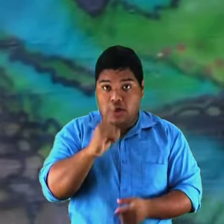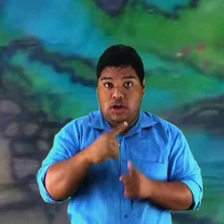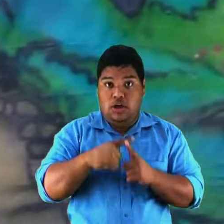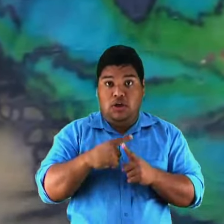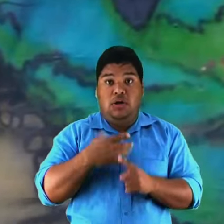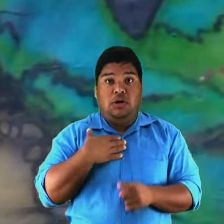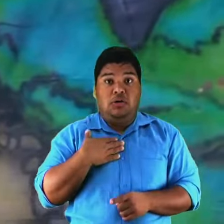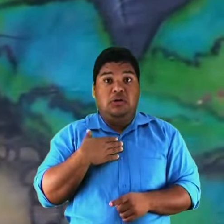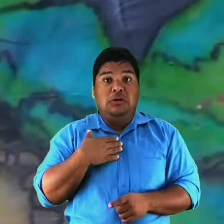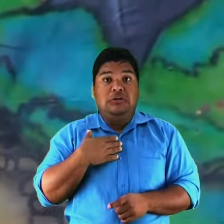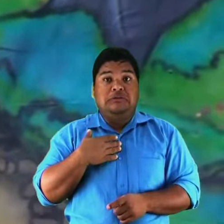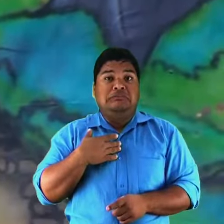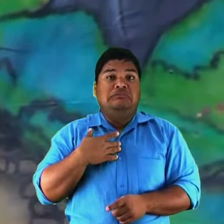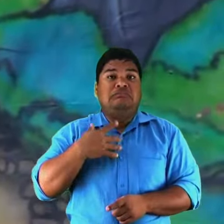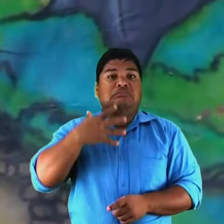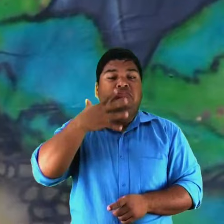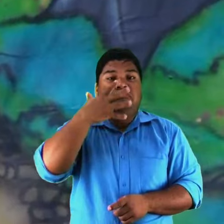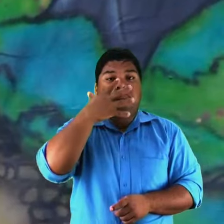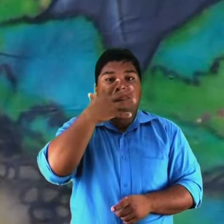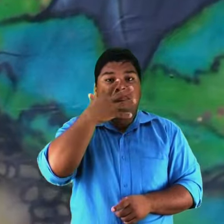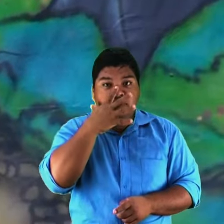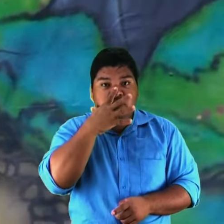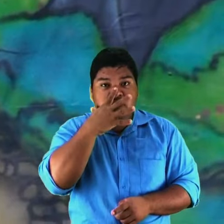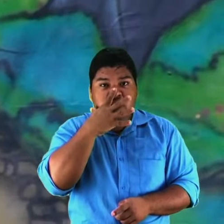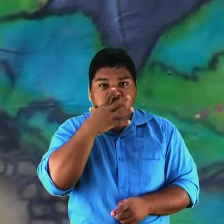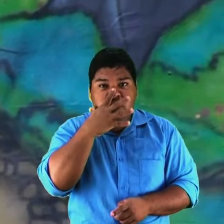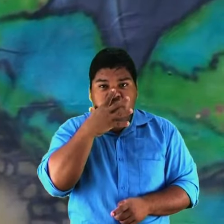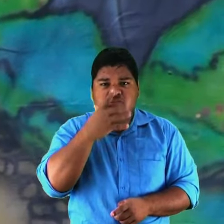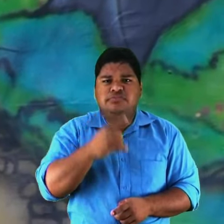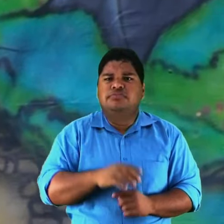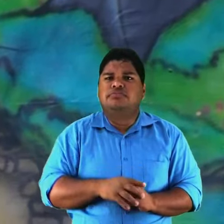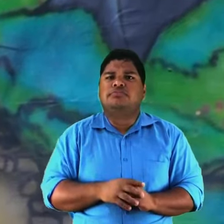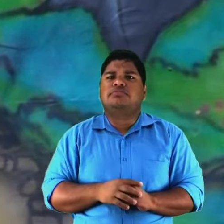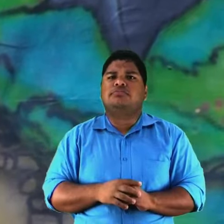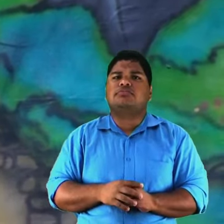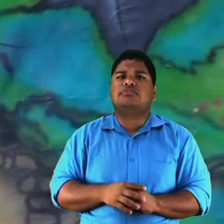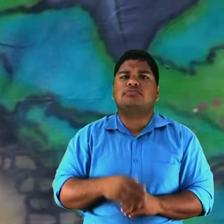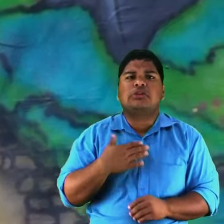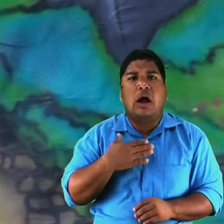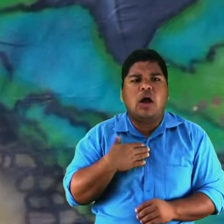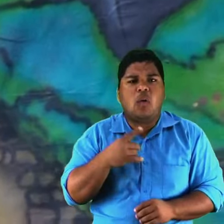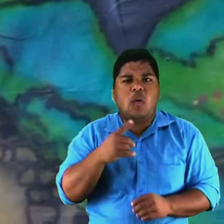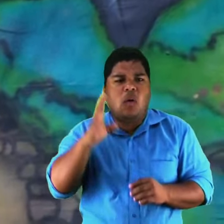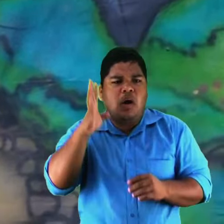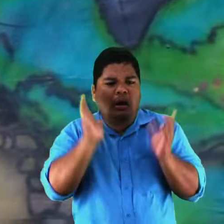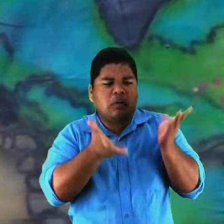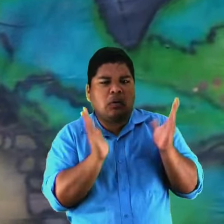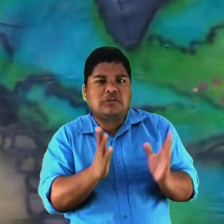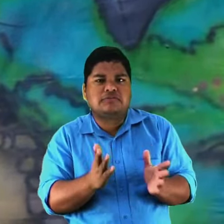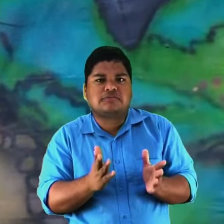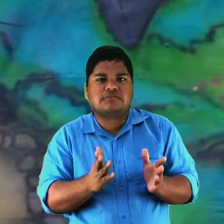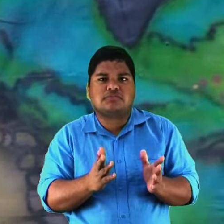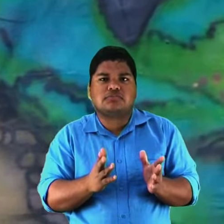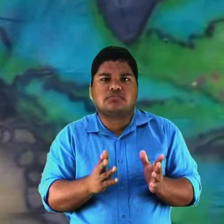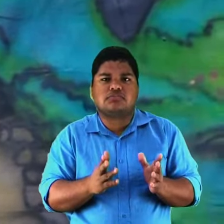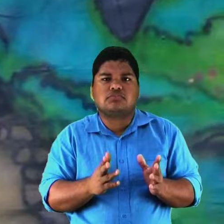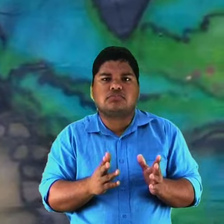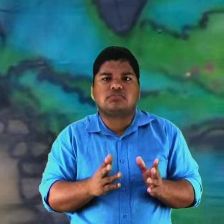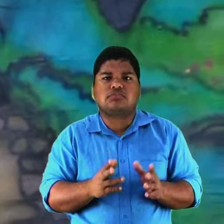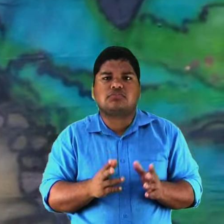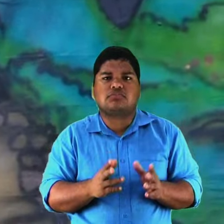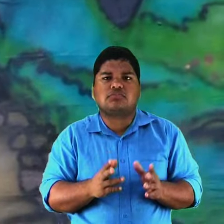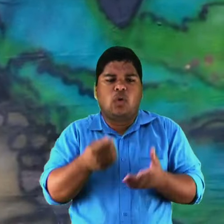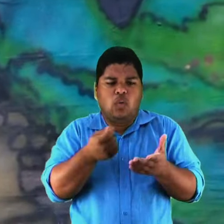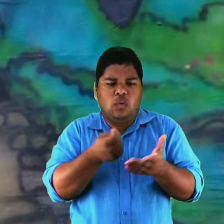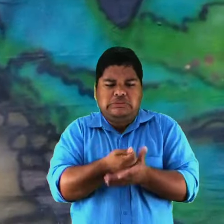Correia tinha uma hora no programa da rádio dele, que era só, vamos lá, agora façam aí a atualização dos preços. Agora, o